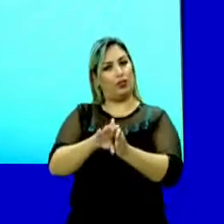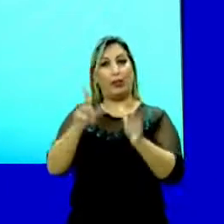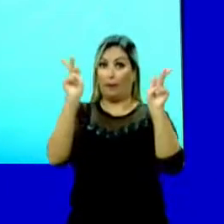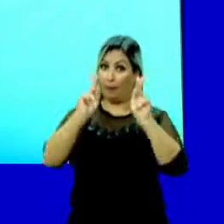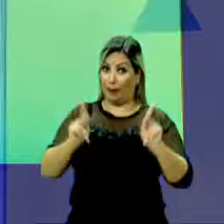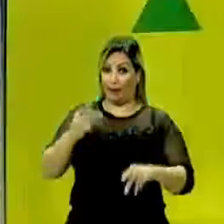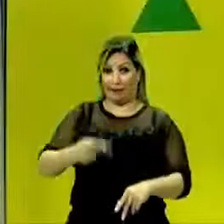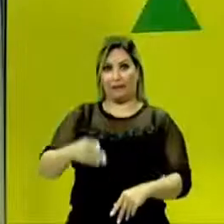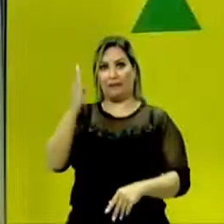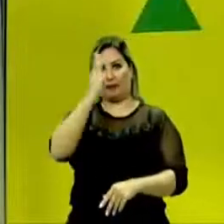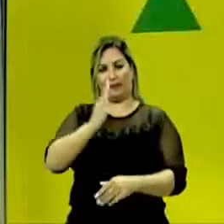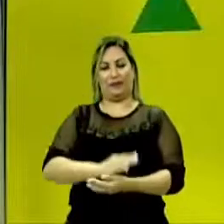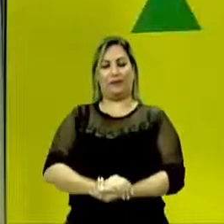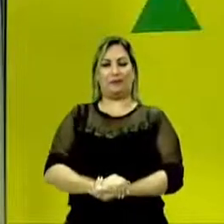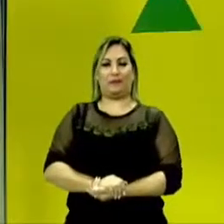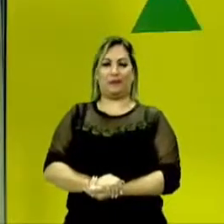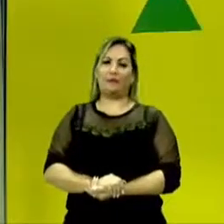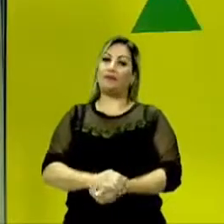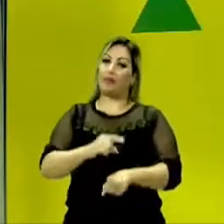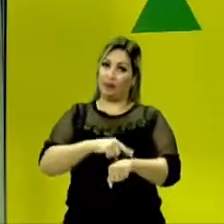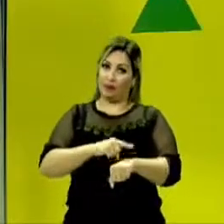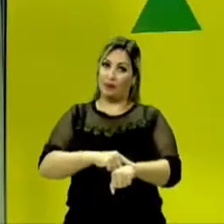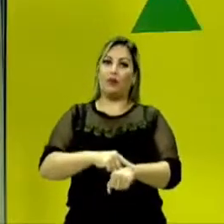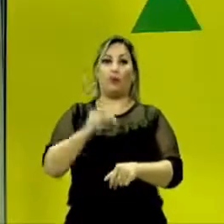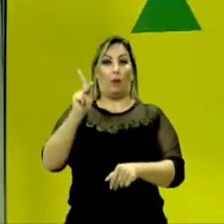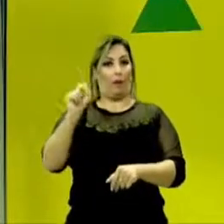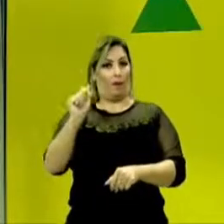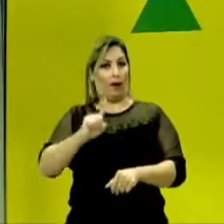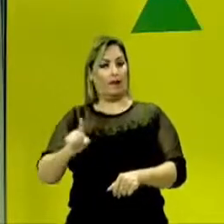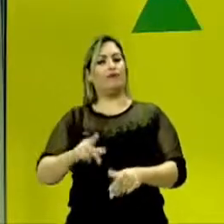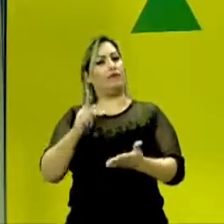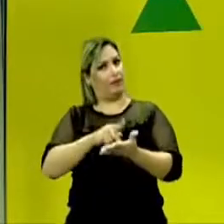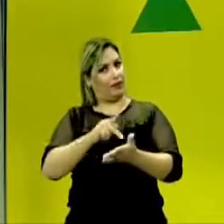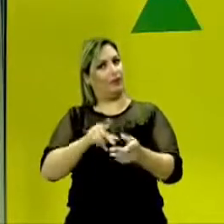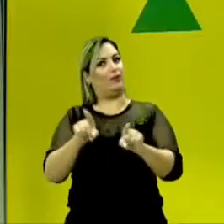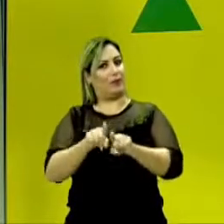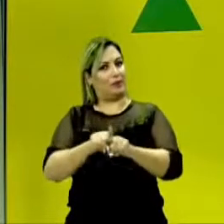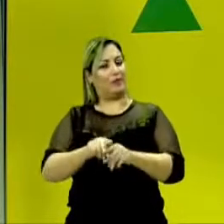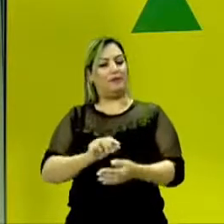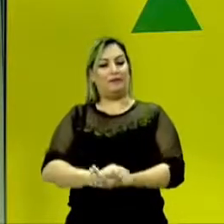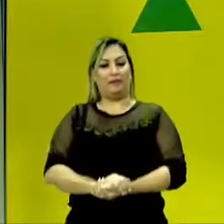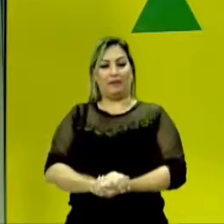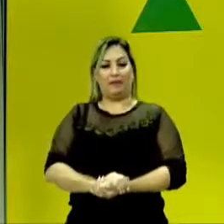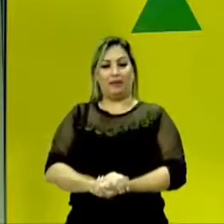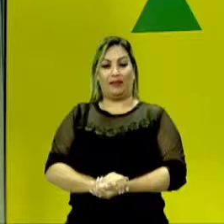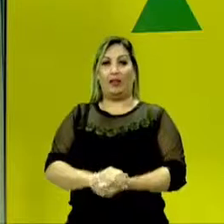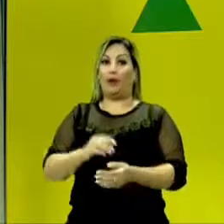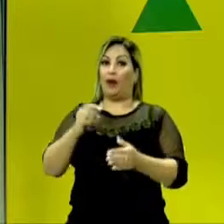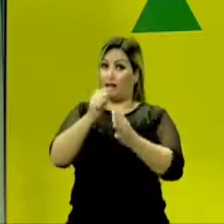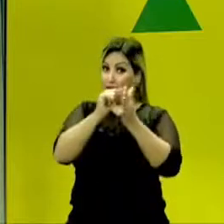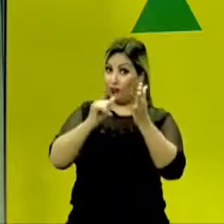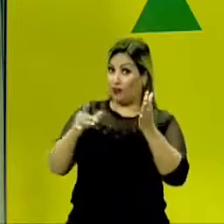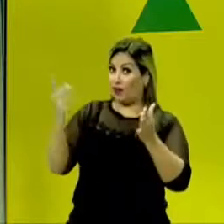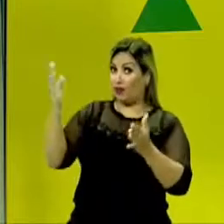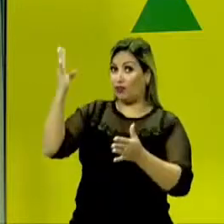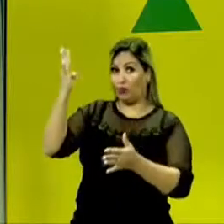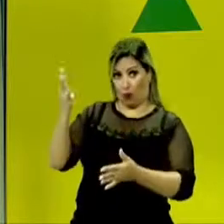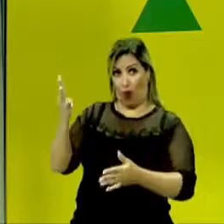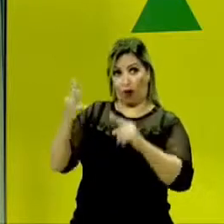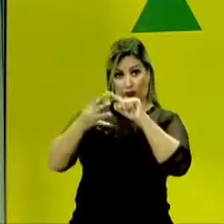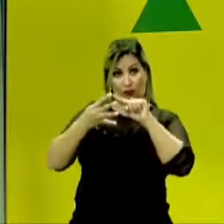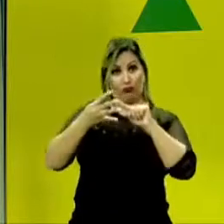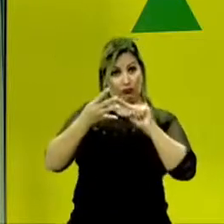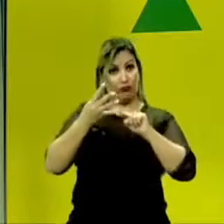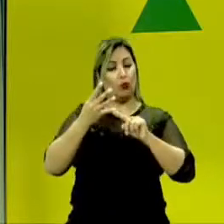no território brasileiro, tá? Esse momento de paz. Então, verdadeiro. Nesse primeiro exercício, então, nós temos os 4